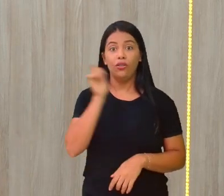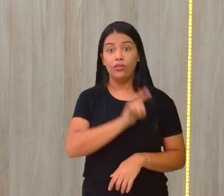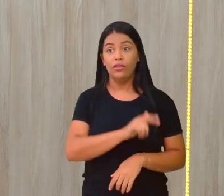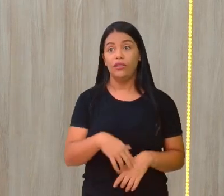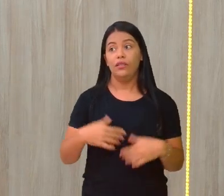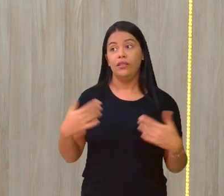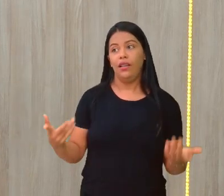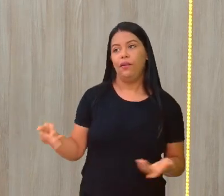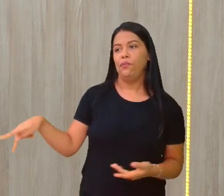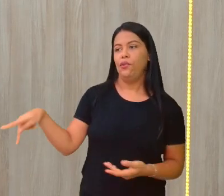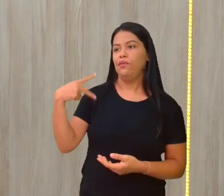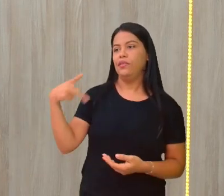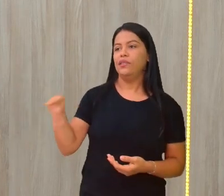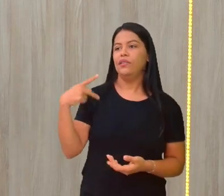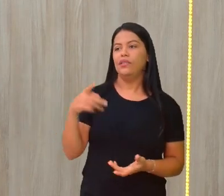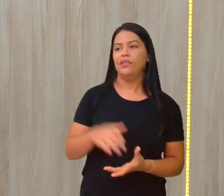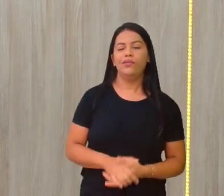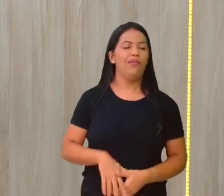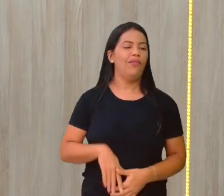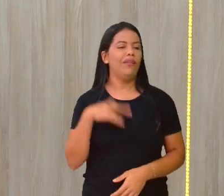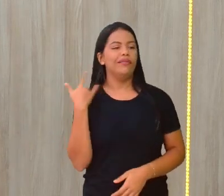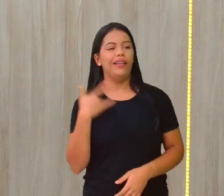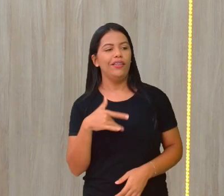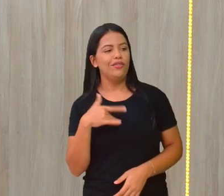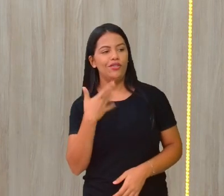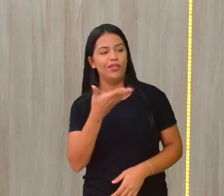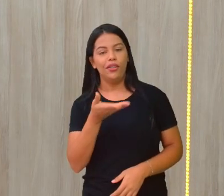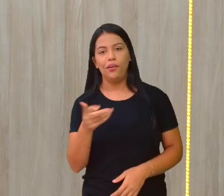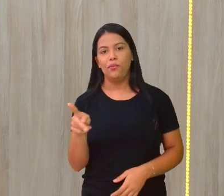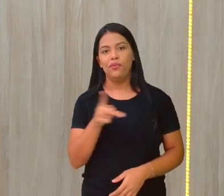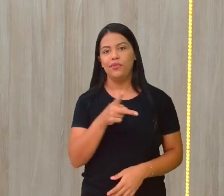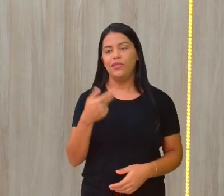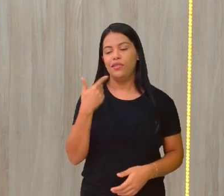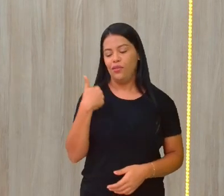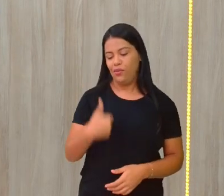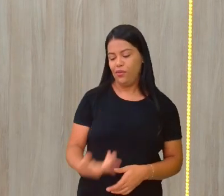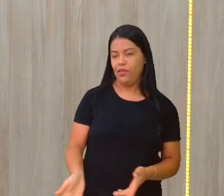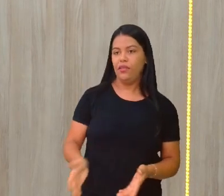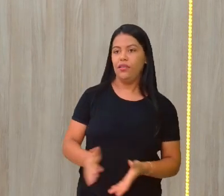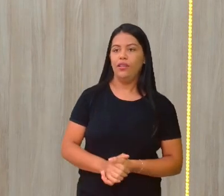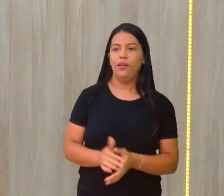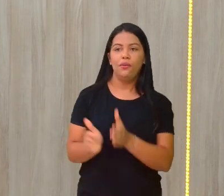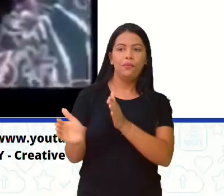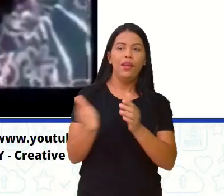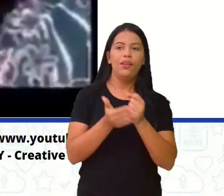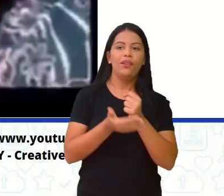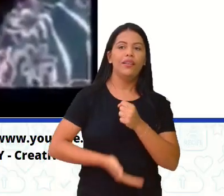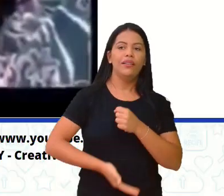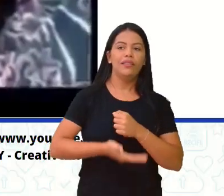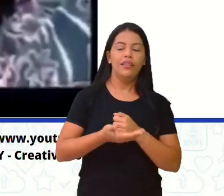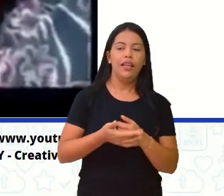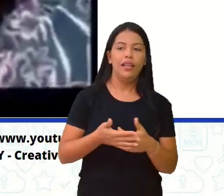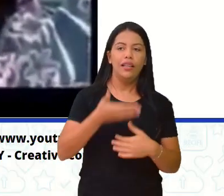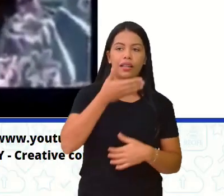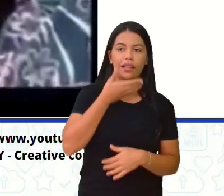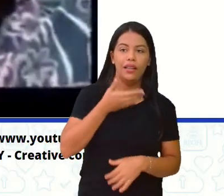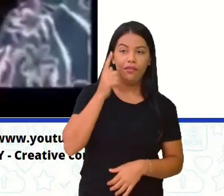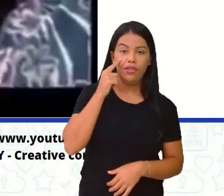A professora, tadinha. Ciclo natalino. Olha que delícia de